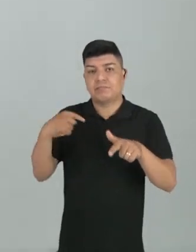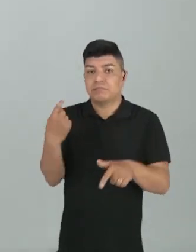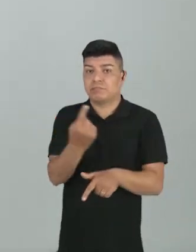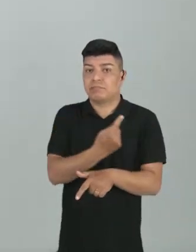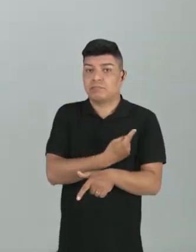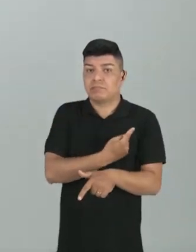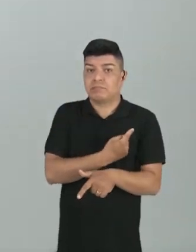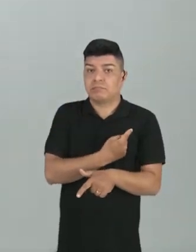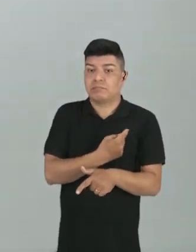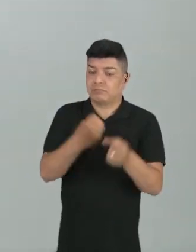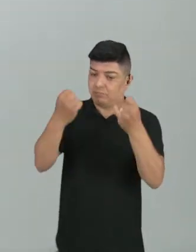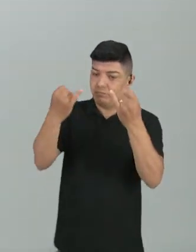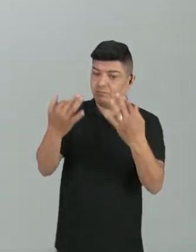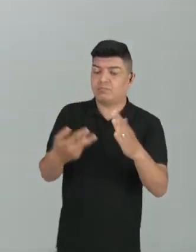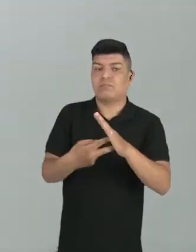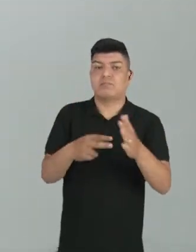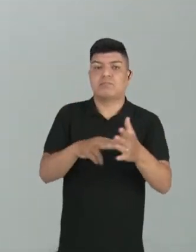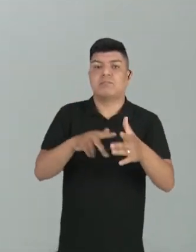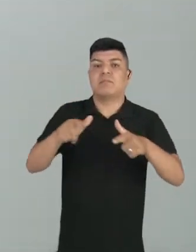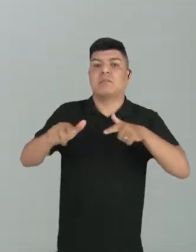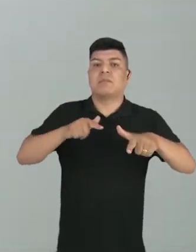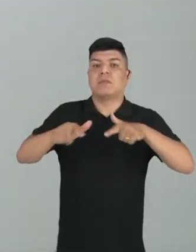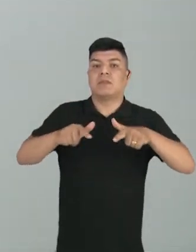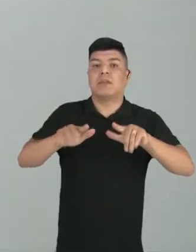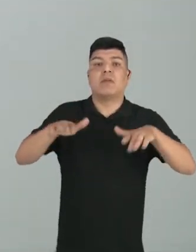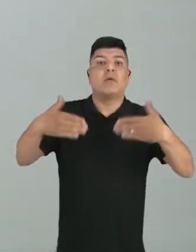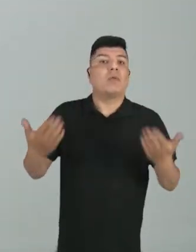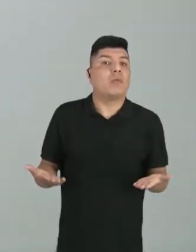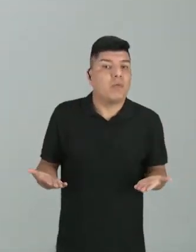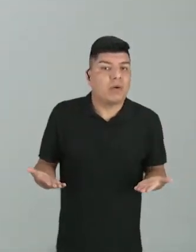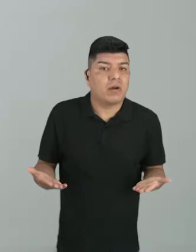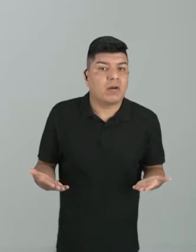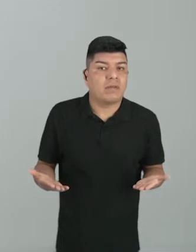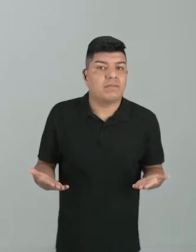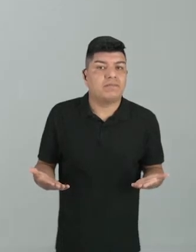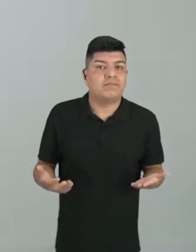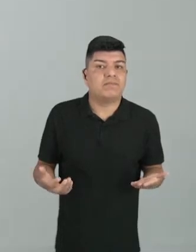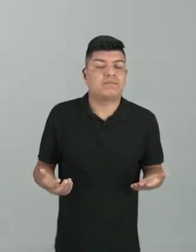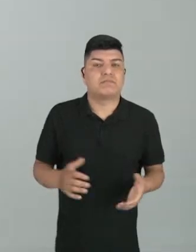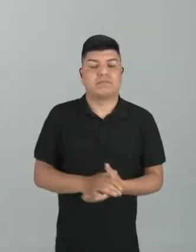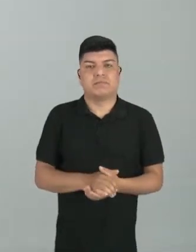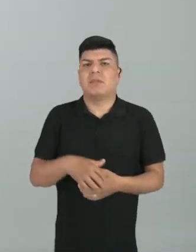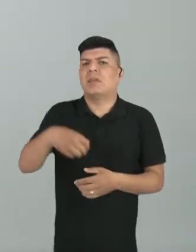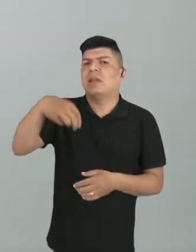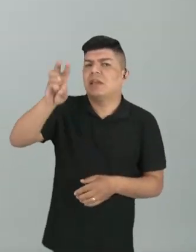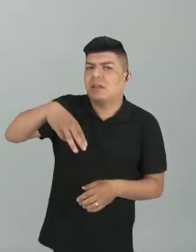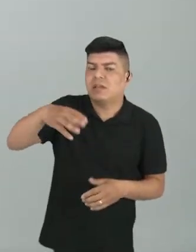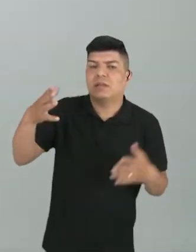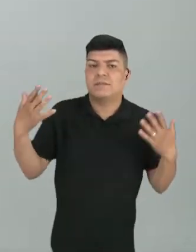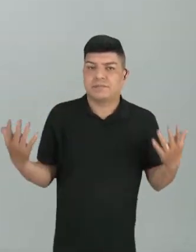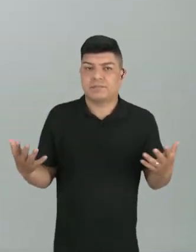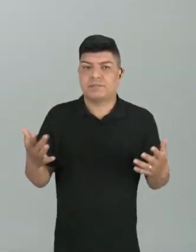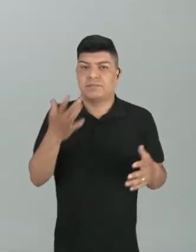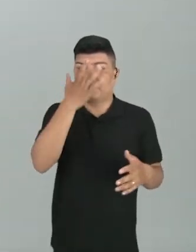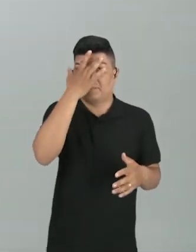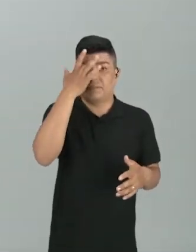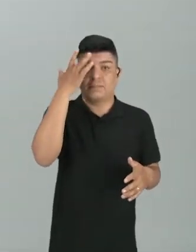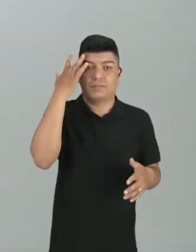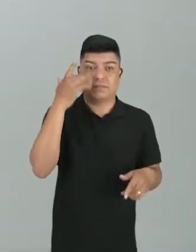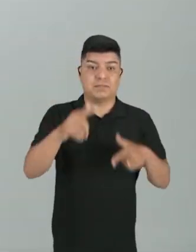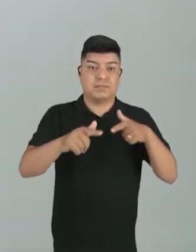estamos definindo que trabalhadores são esses. Obviamente, nós estamos tratando de